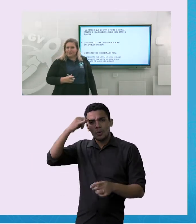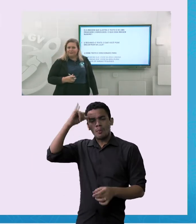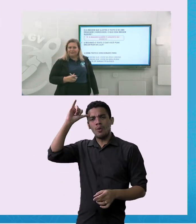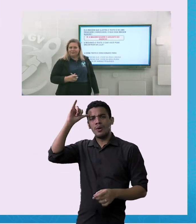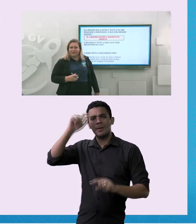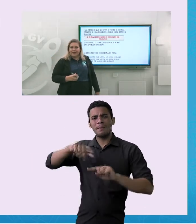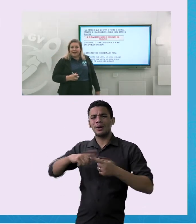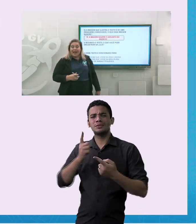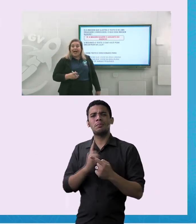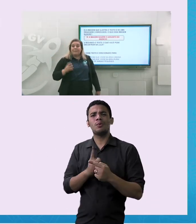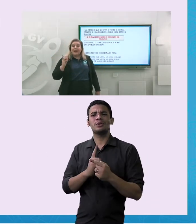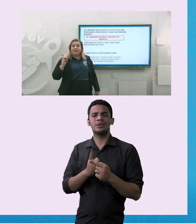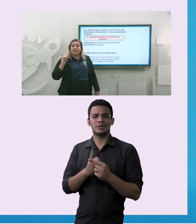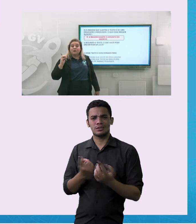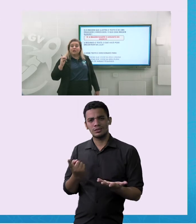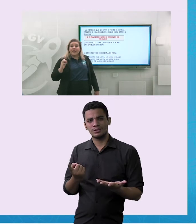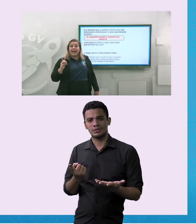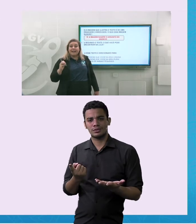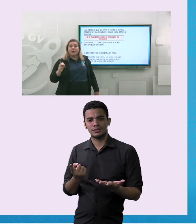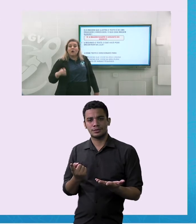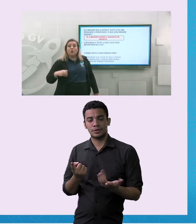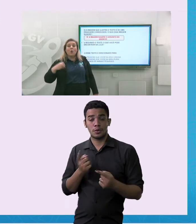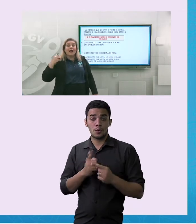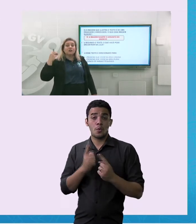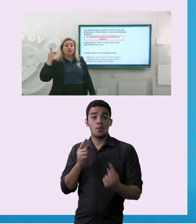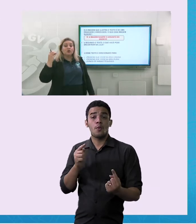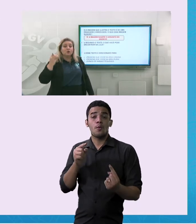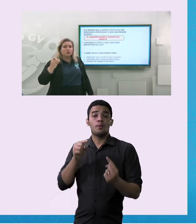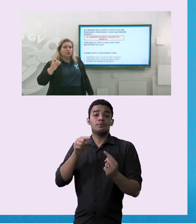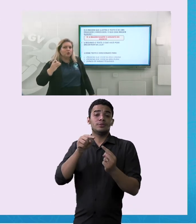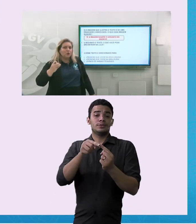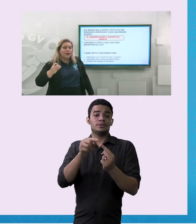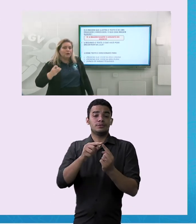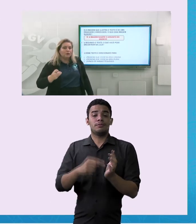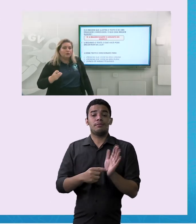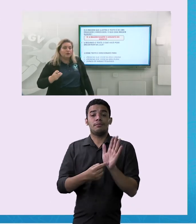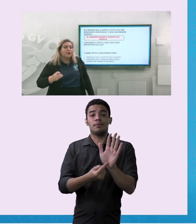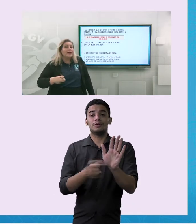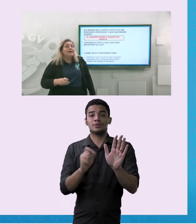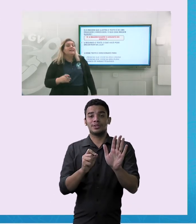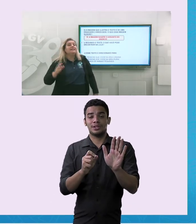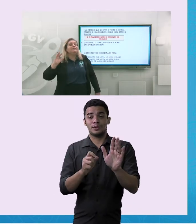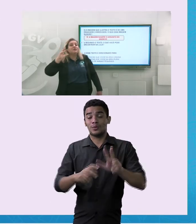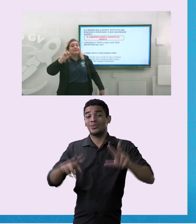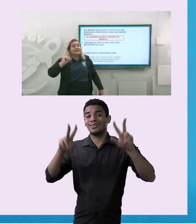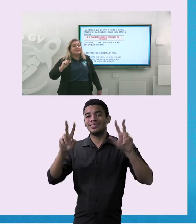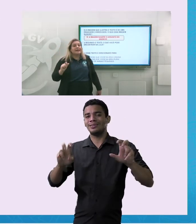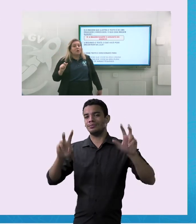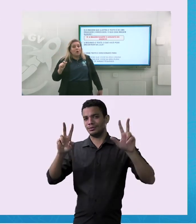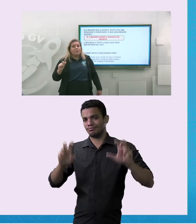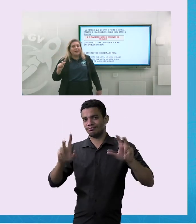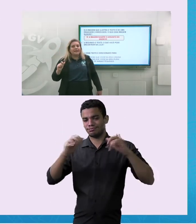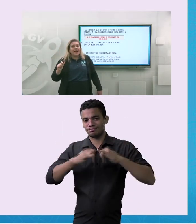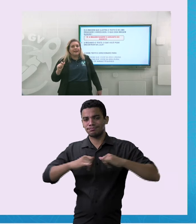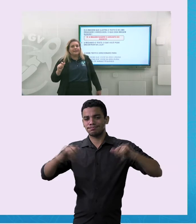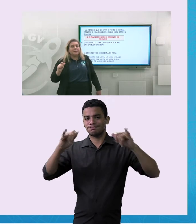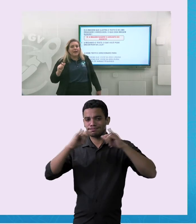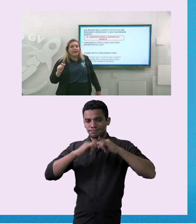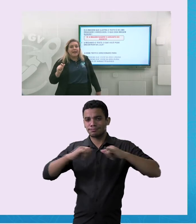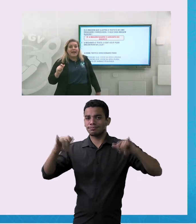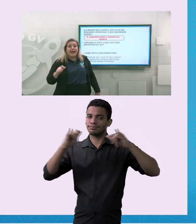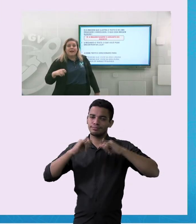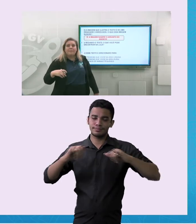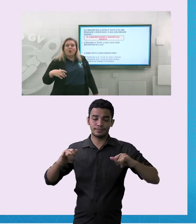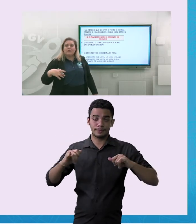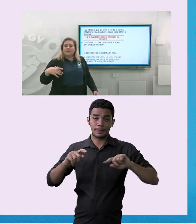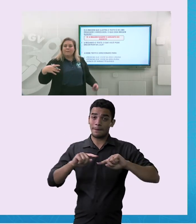imagem? A imagem sugere o assunto do anúncio. E se você quiser completar aí